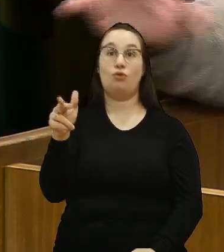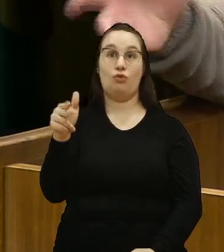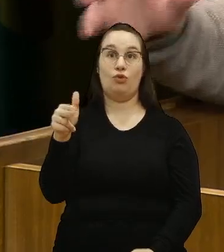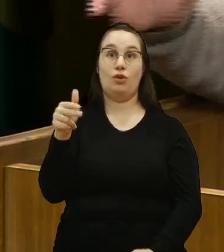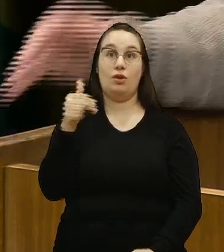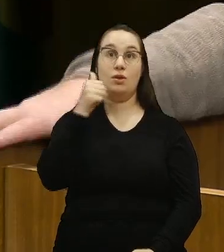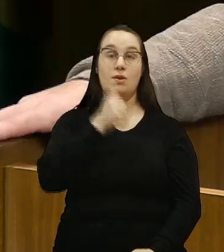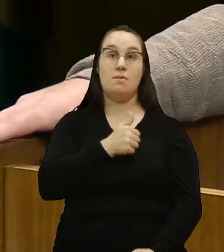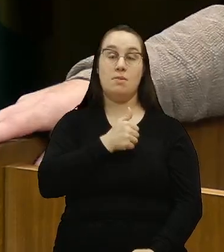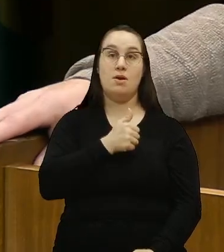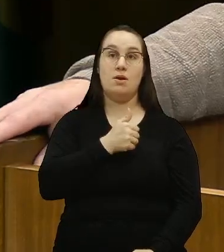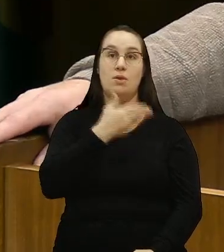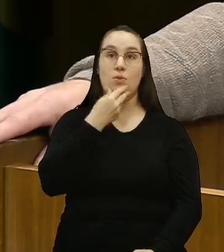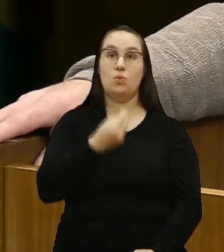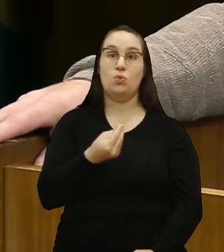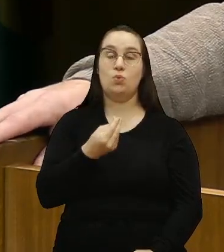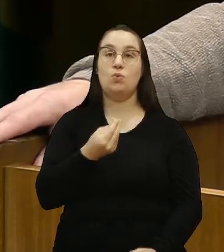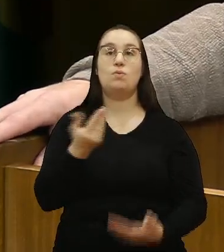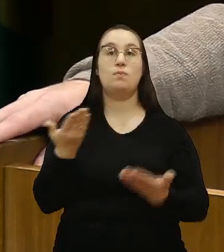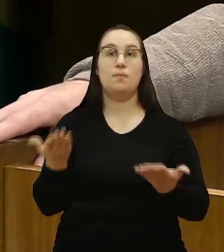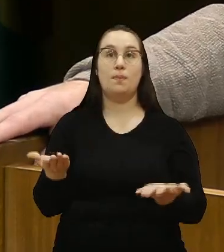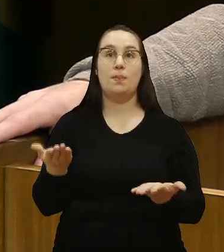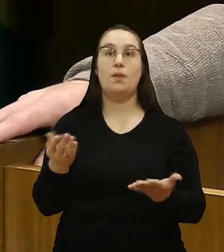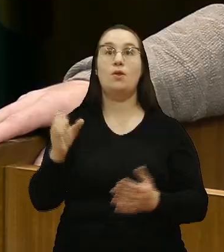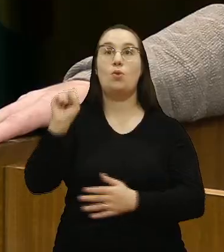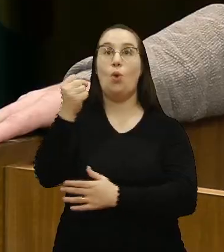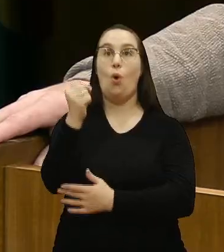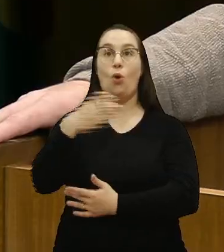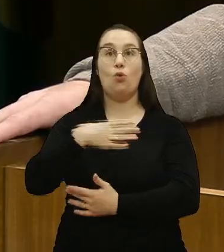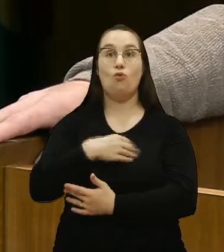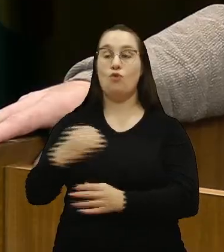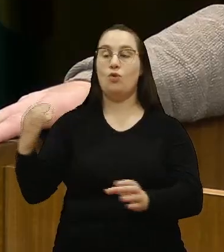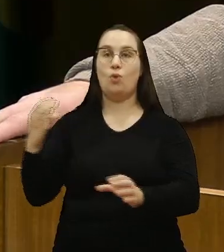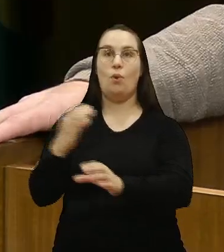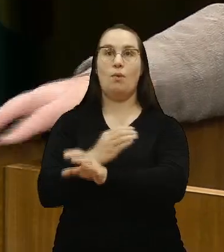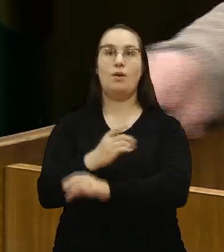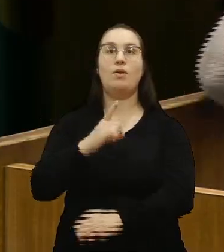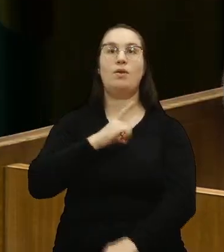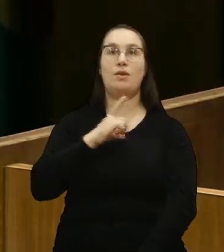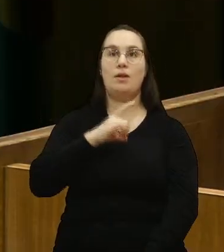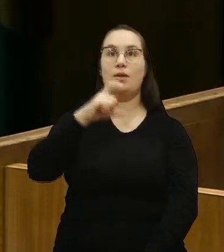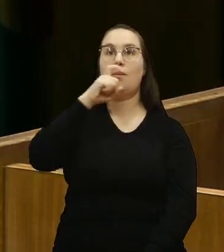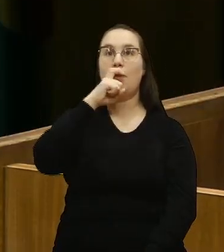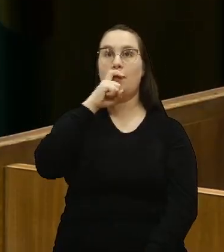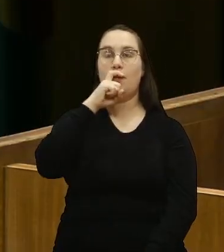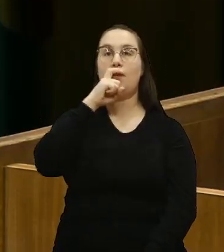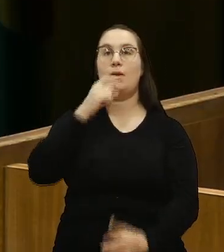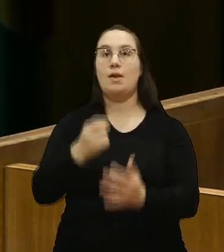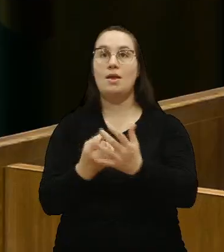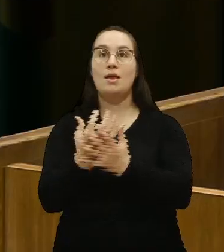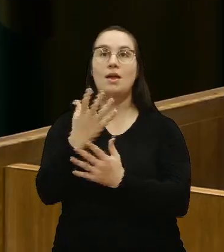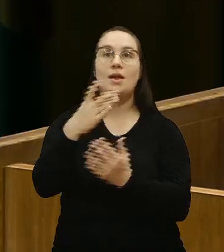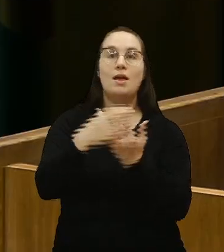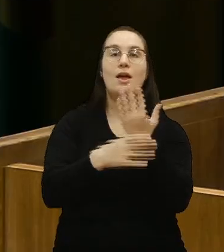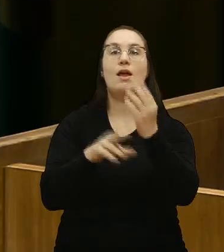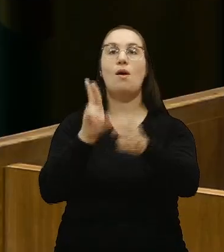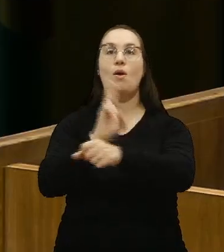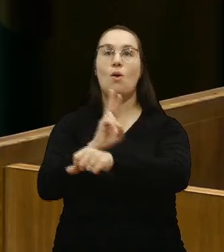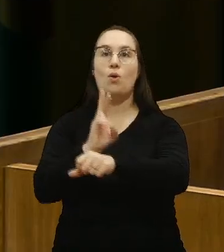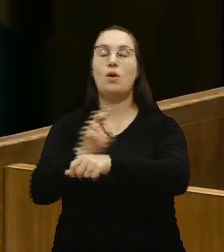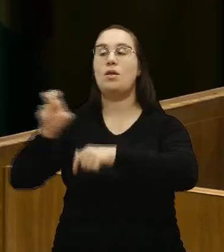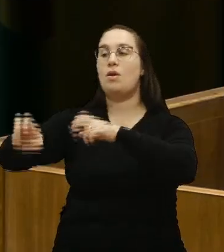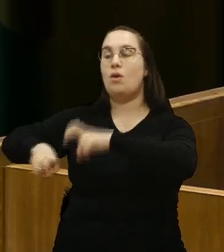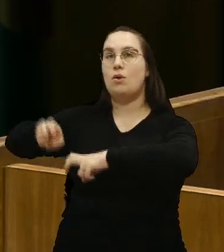não sei se é irmãos ou irmãs, mas foram 8 filhos que seu pai criou, trabalhando com agricultura e